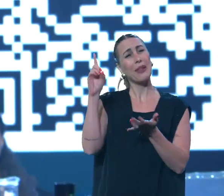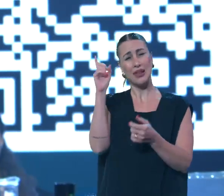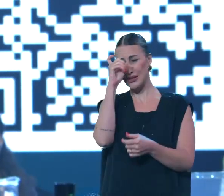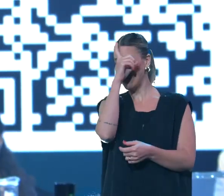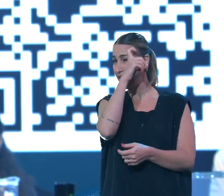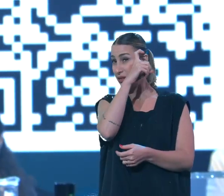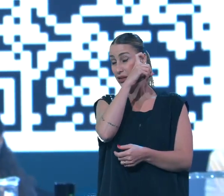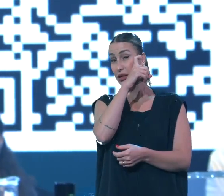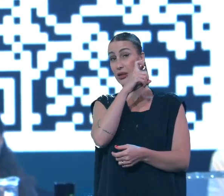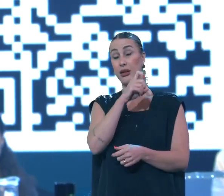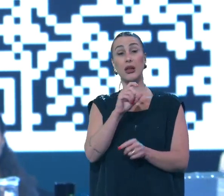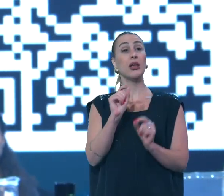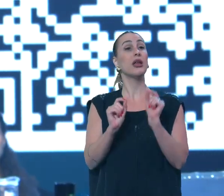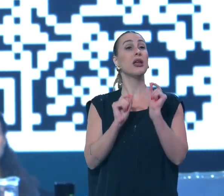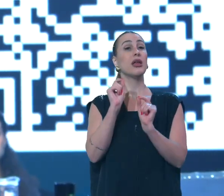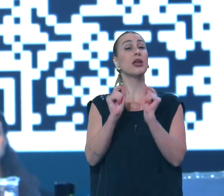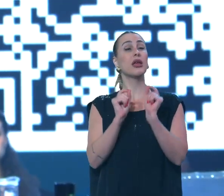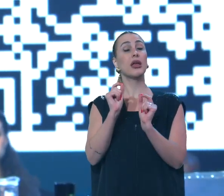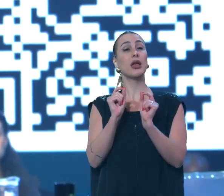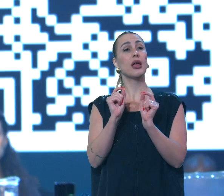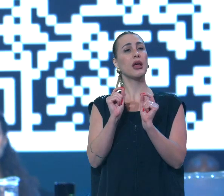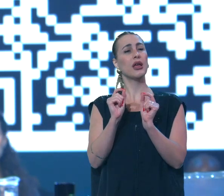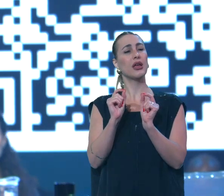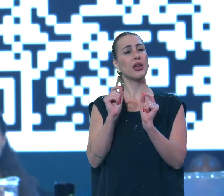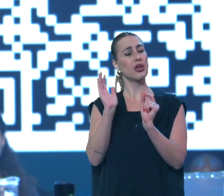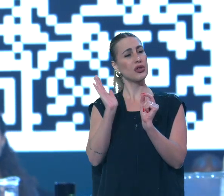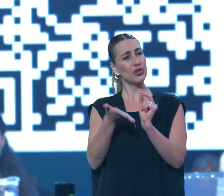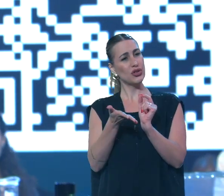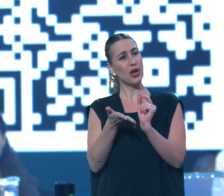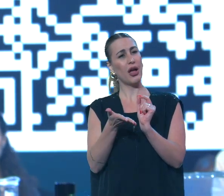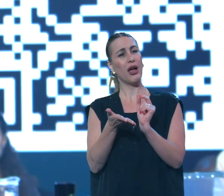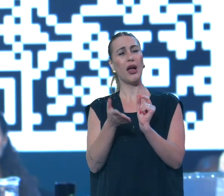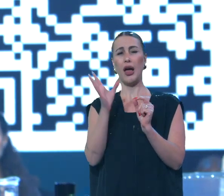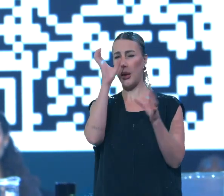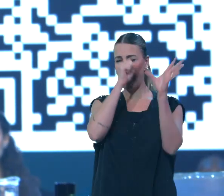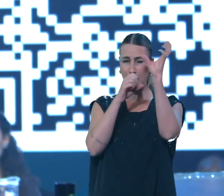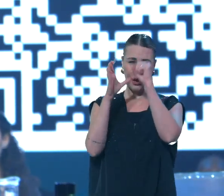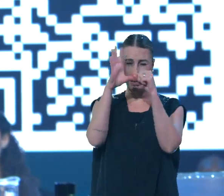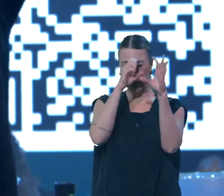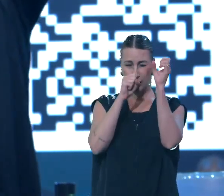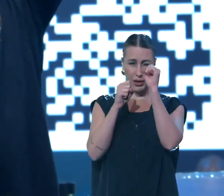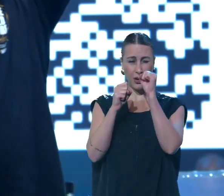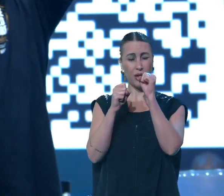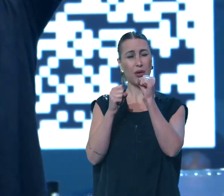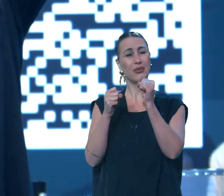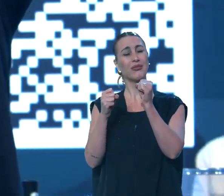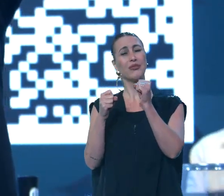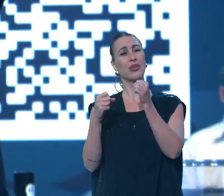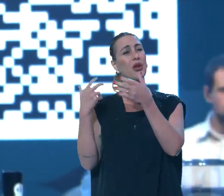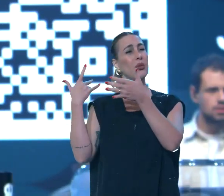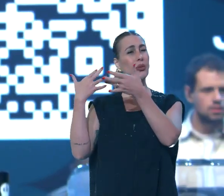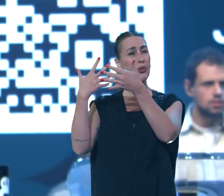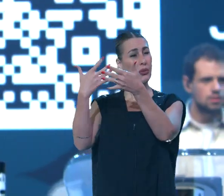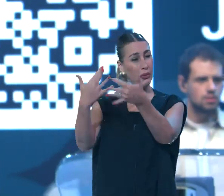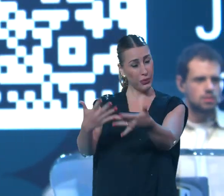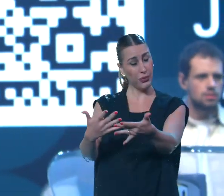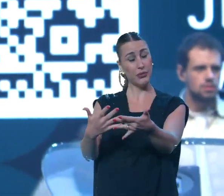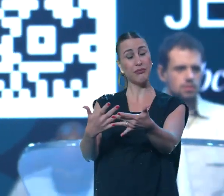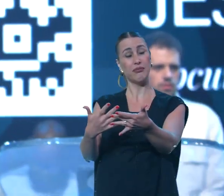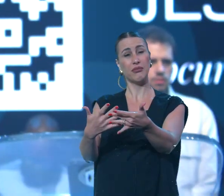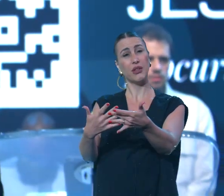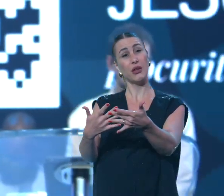nisso. Você que levantou a mão, onde você está? Vem para cá. A gente quer só orar com você, terminando esse tempo. Pode vir. Pode vir para cá. Tem mais